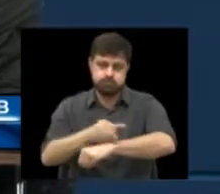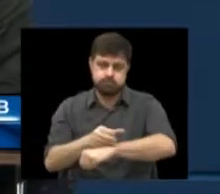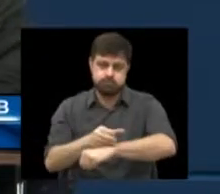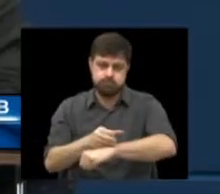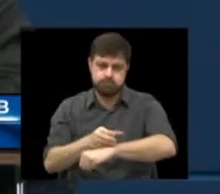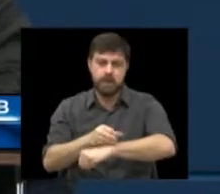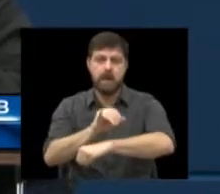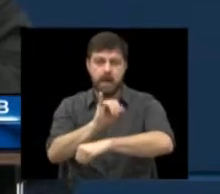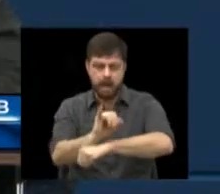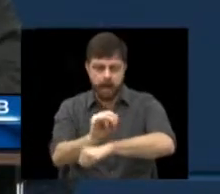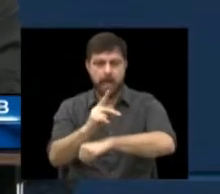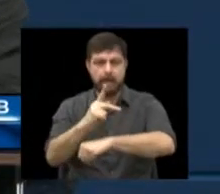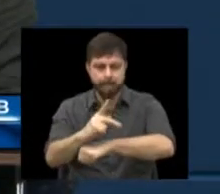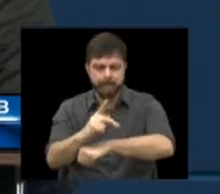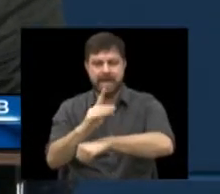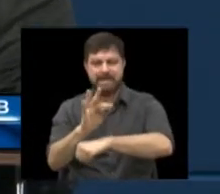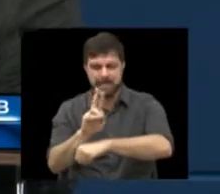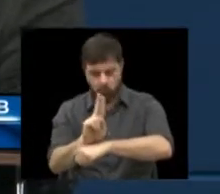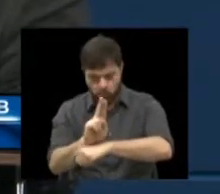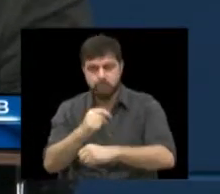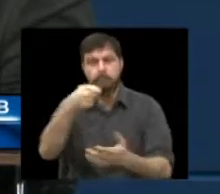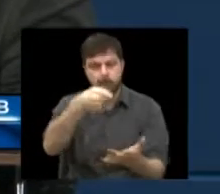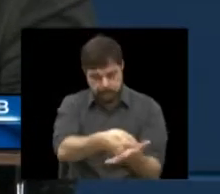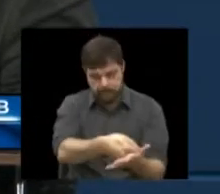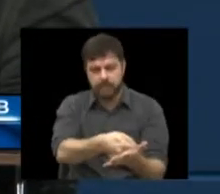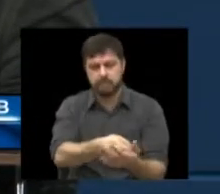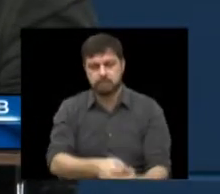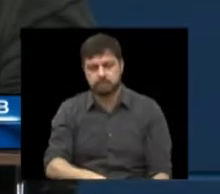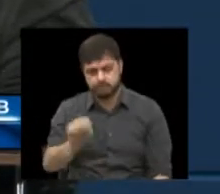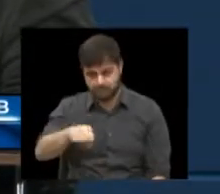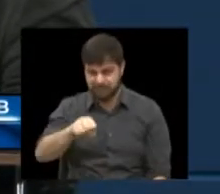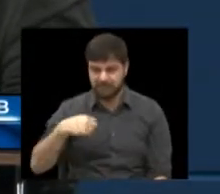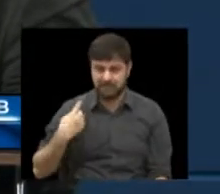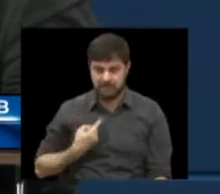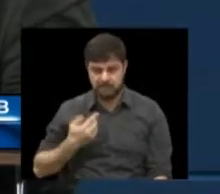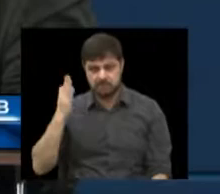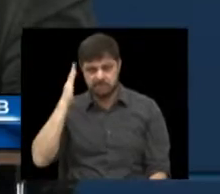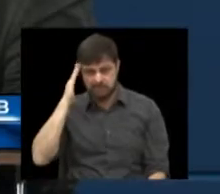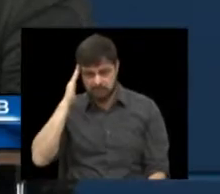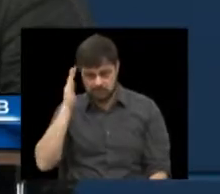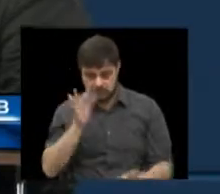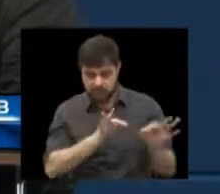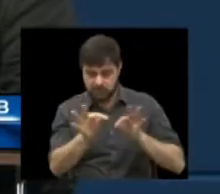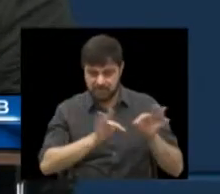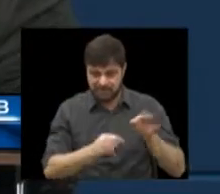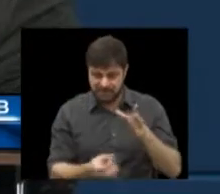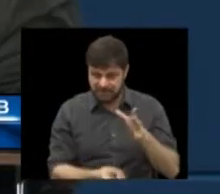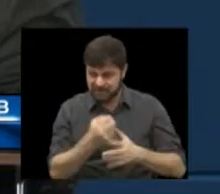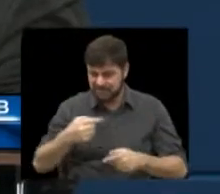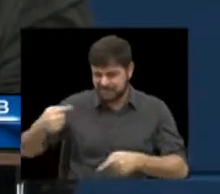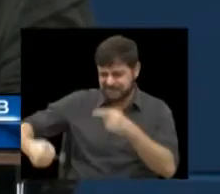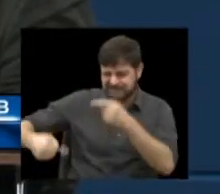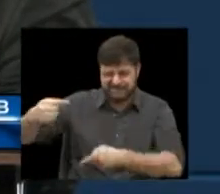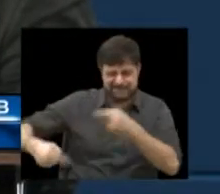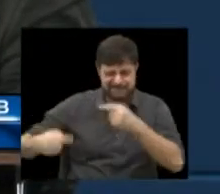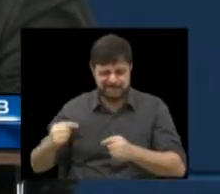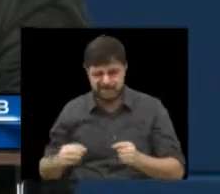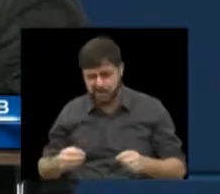vereador Marcos Bernardelli se pronunciou. E esse projeto causará uma discussão enorme no